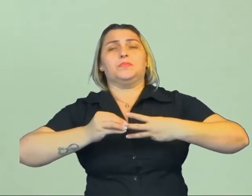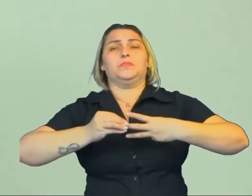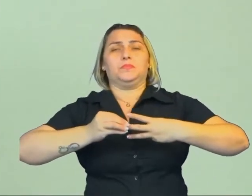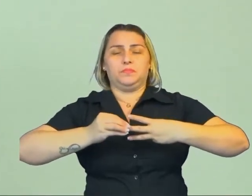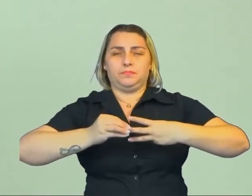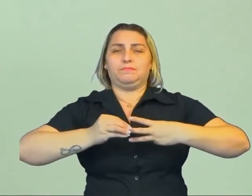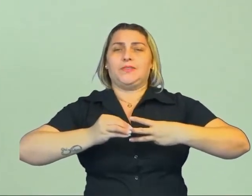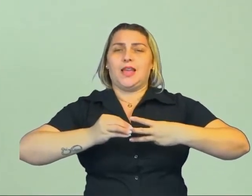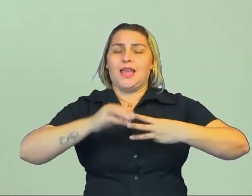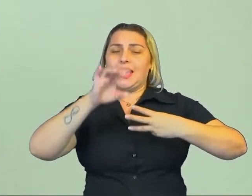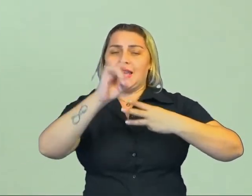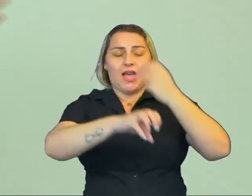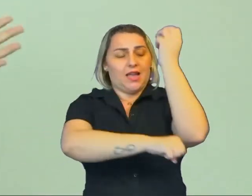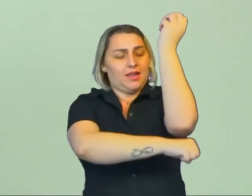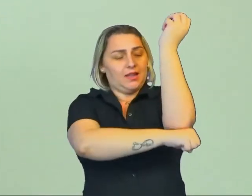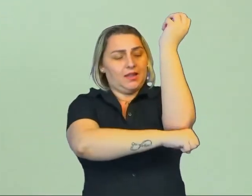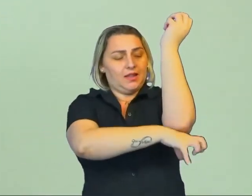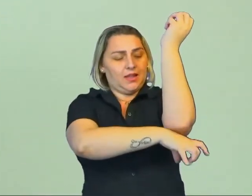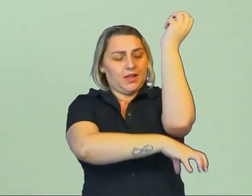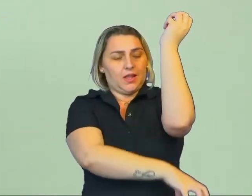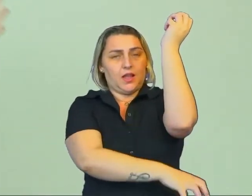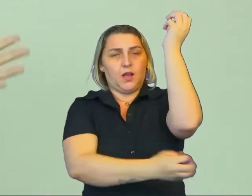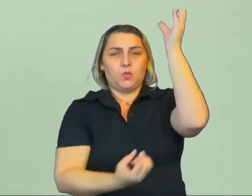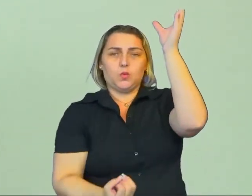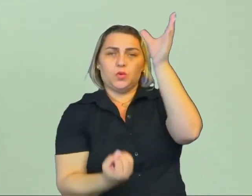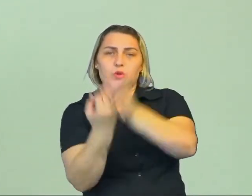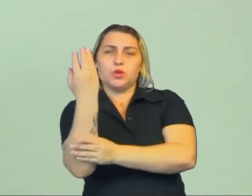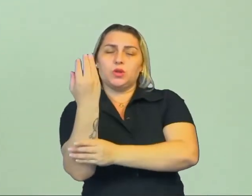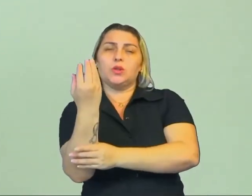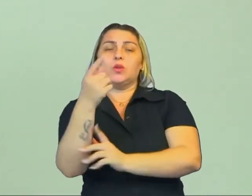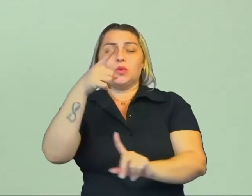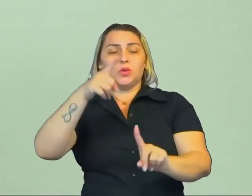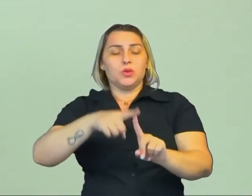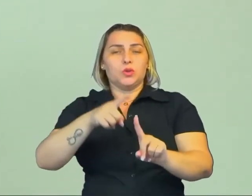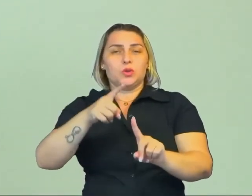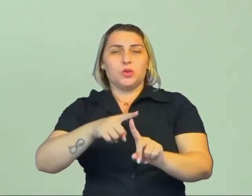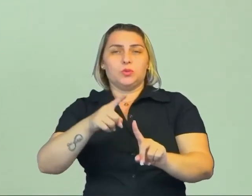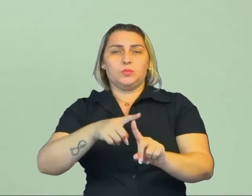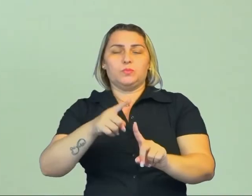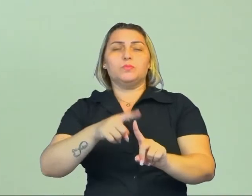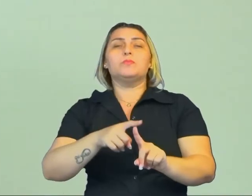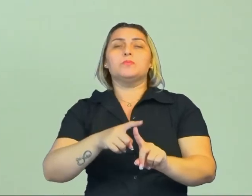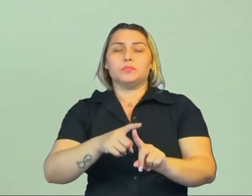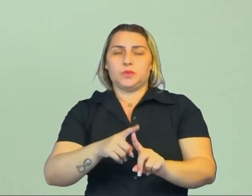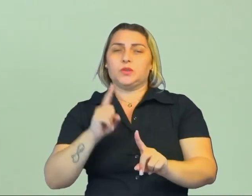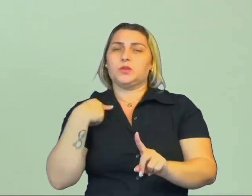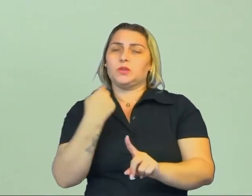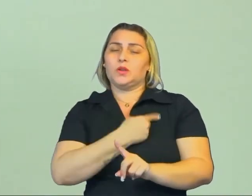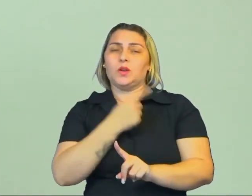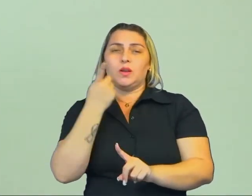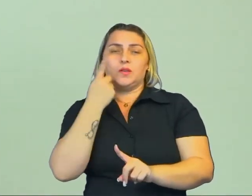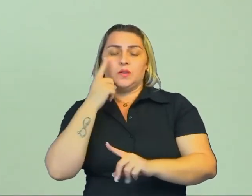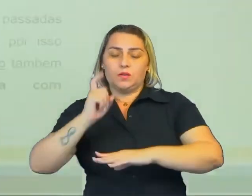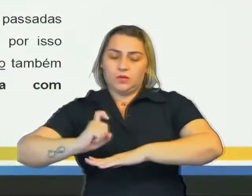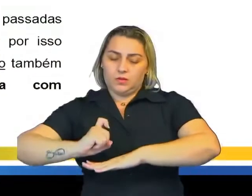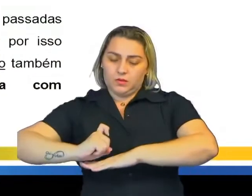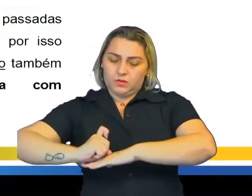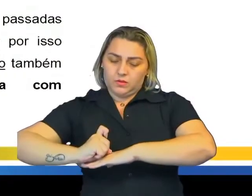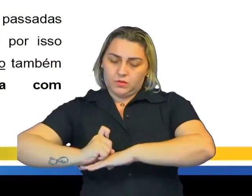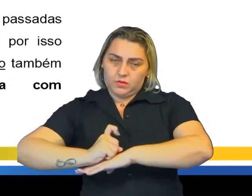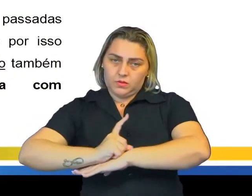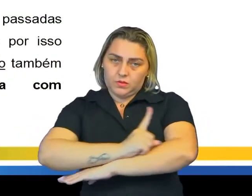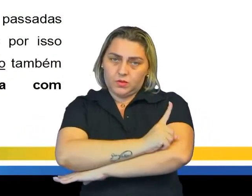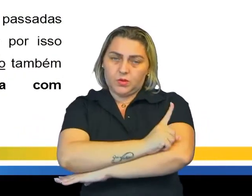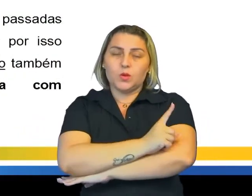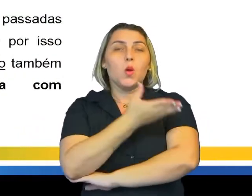ramificando. Cada ramo foi originando um tipo de ser. Aí nós vemos a evolução homídea, do